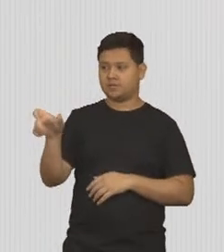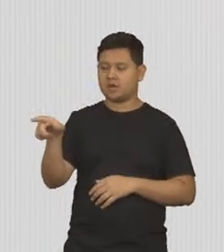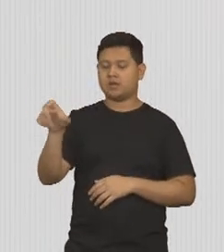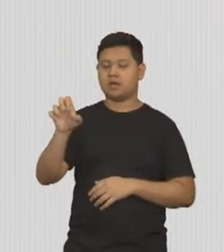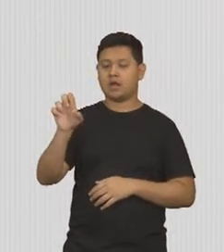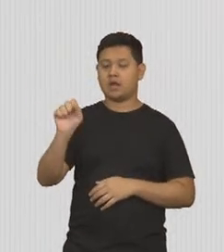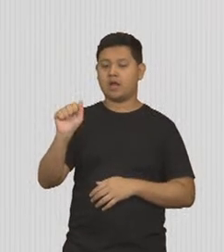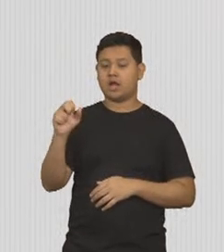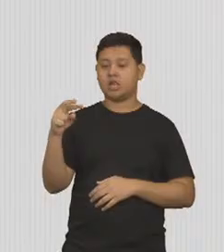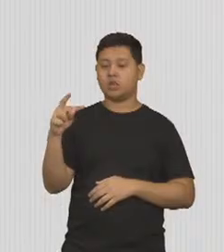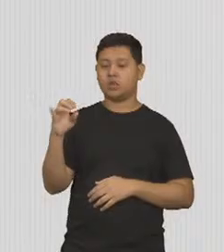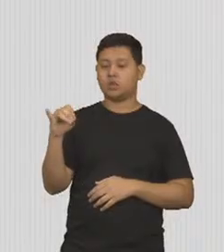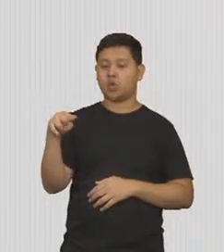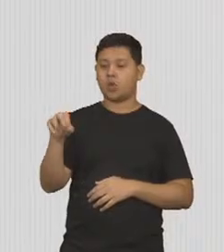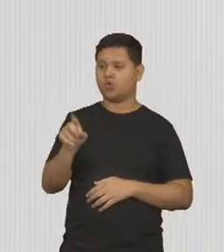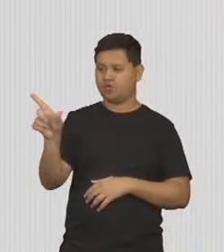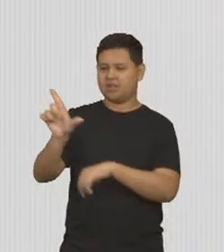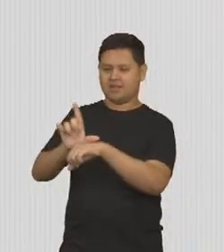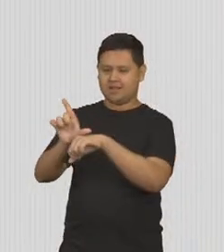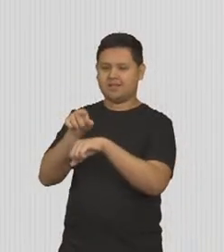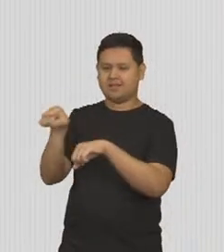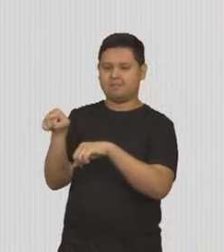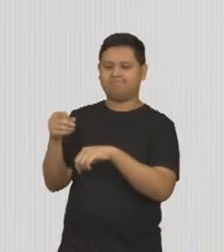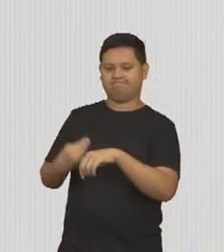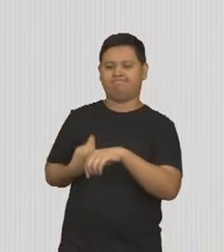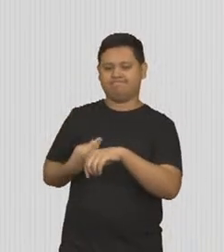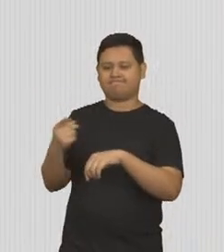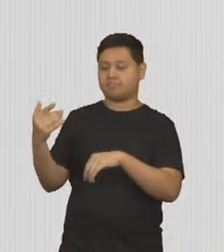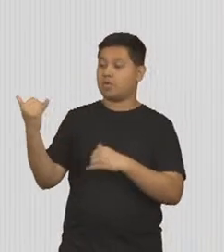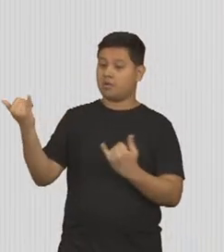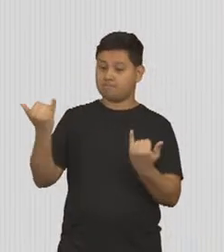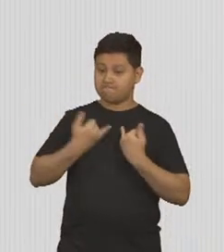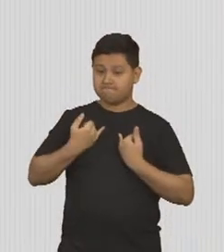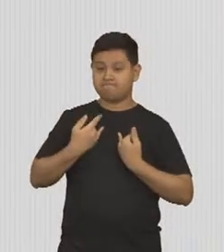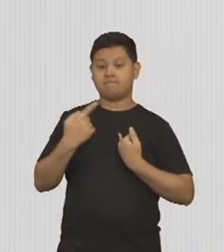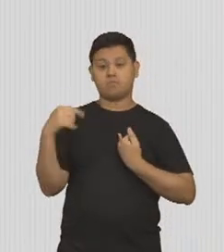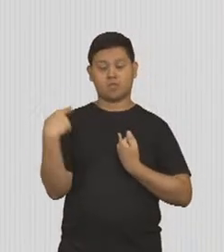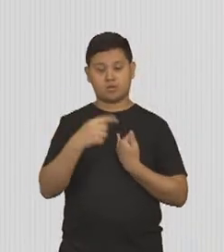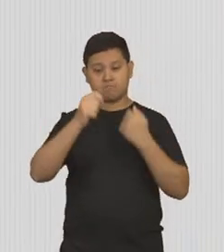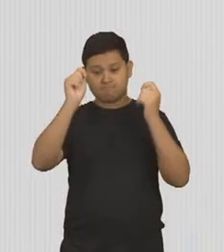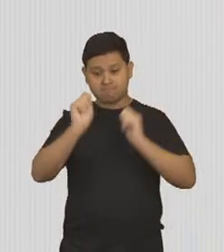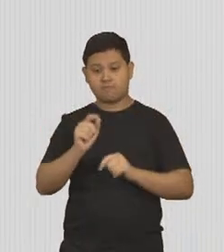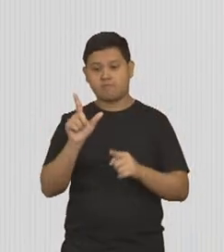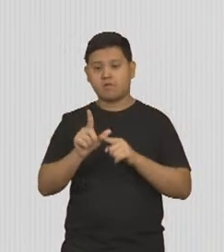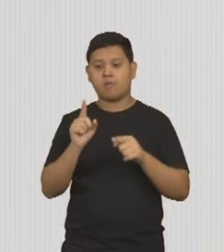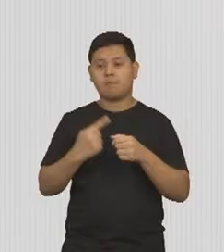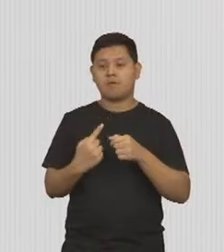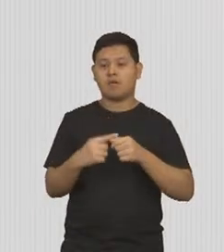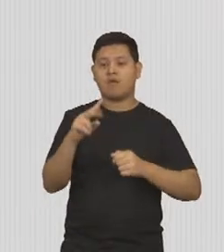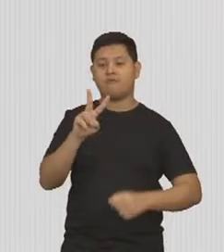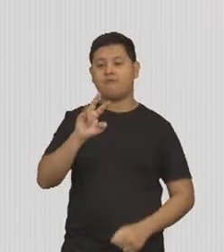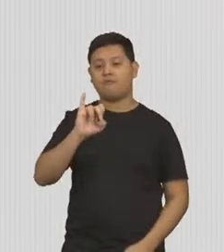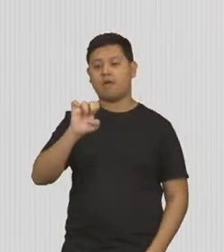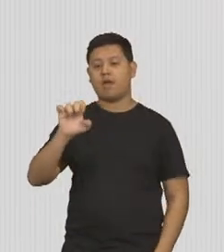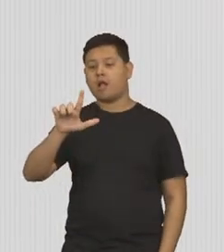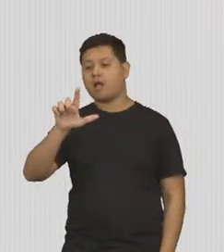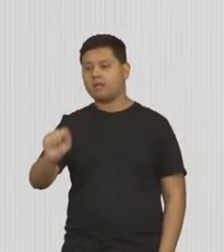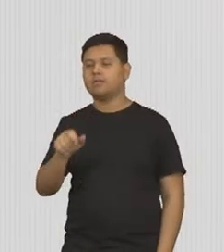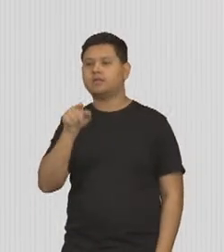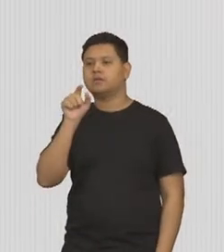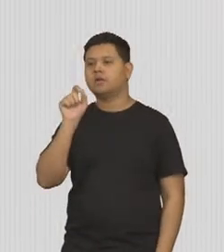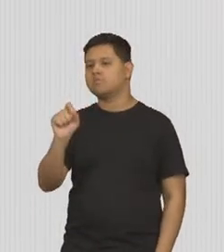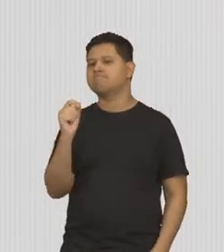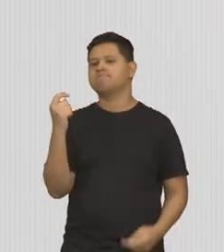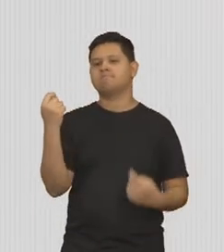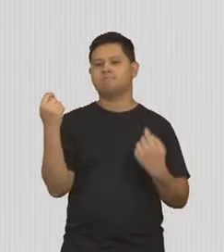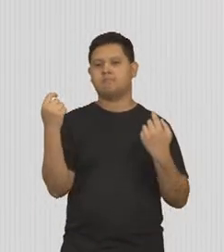importante liderança lá do Rio Comprido, pedindo para que a gente tome alguma providência, porque é uma viela que realmente tem um desnivelamento